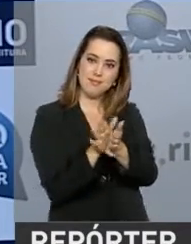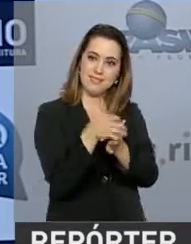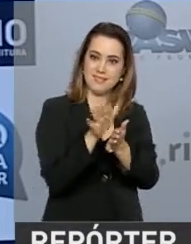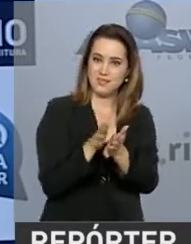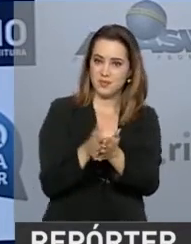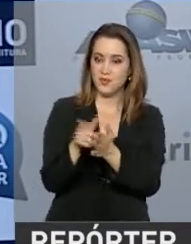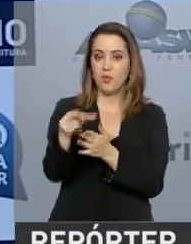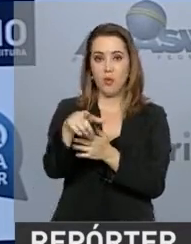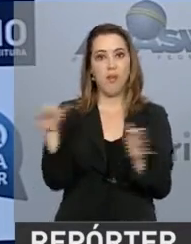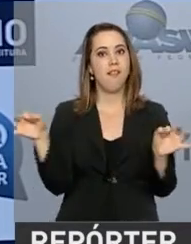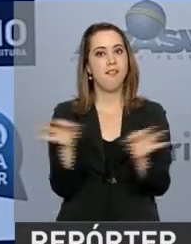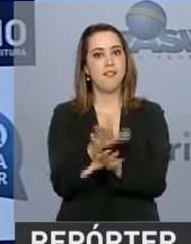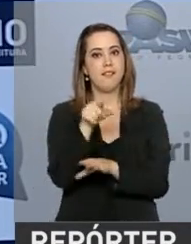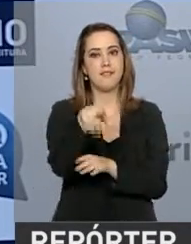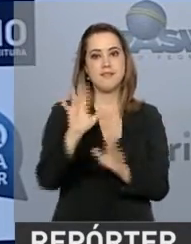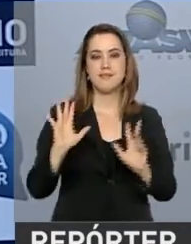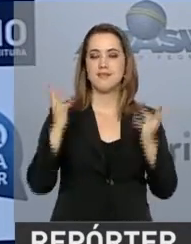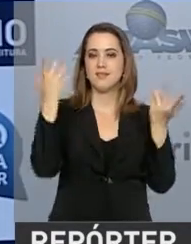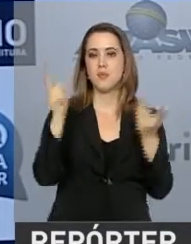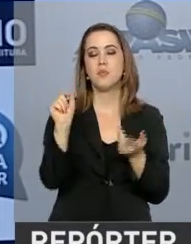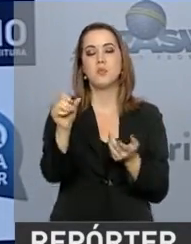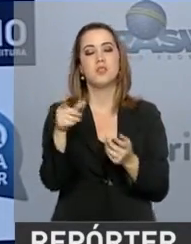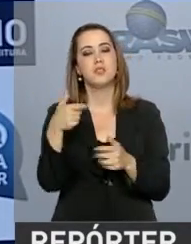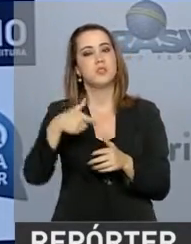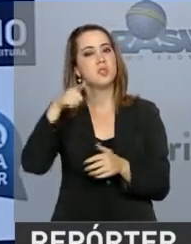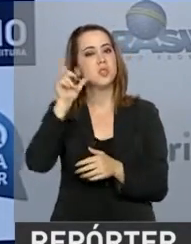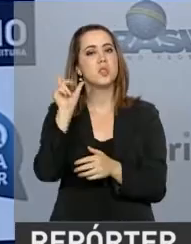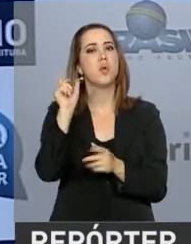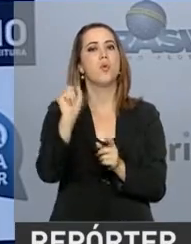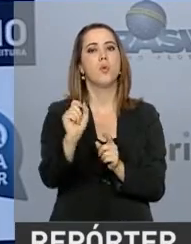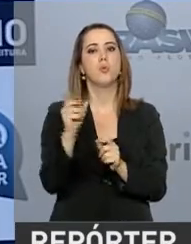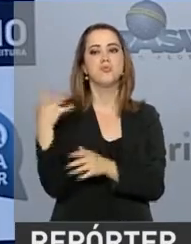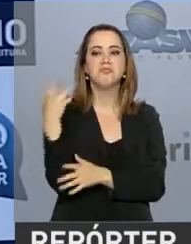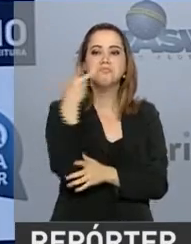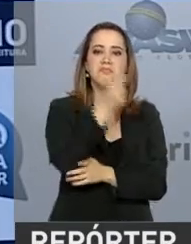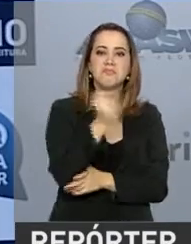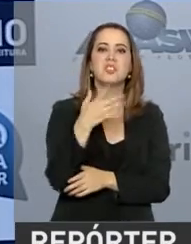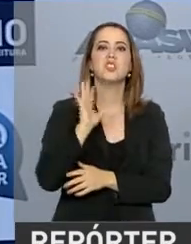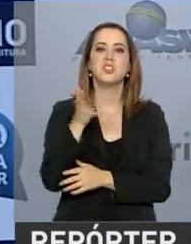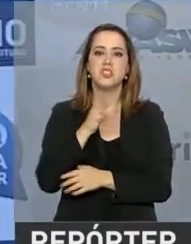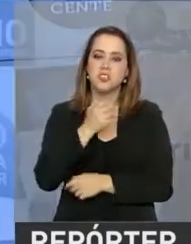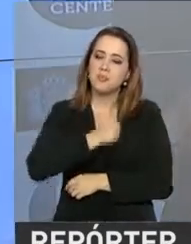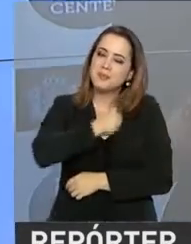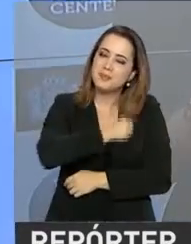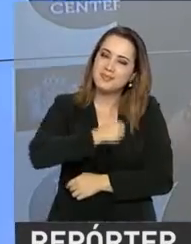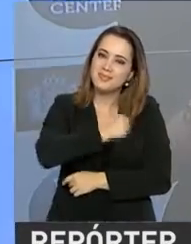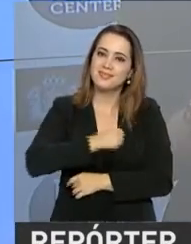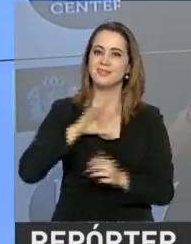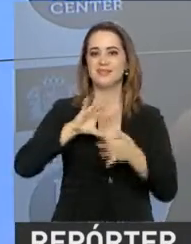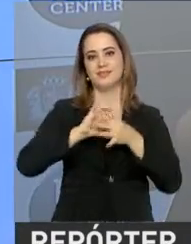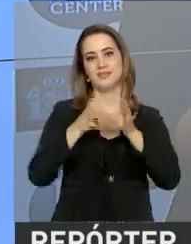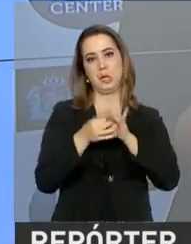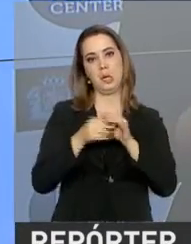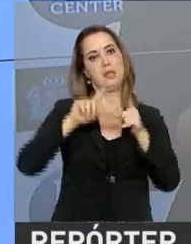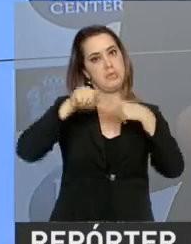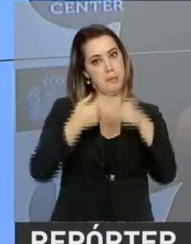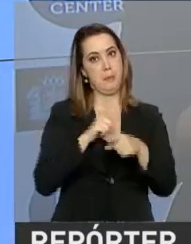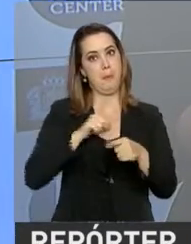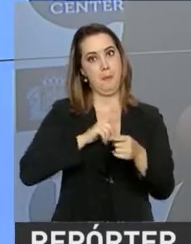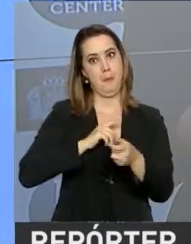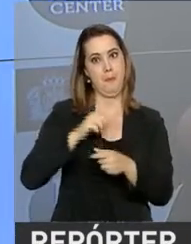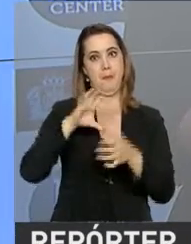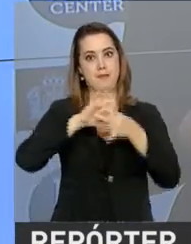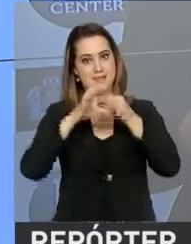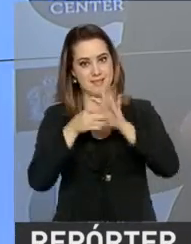de maneira muito bonita e já estamos todos nós com saudade das olimpíadas médio zé luis mas daqui a pouco tem para limpezas para a gente